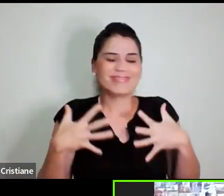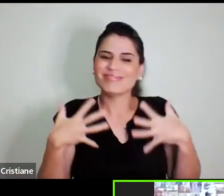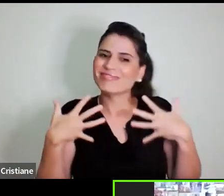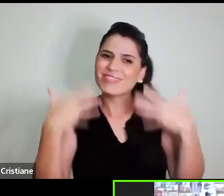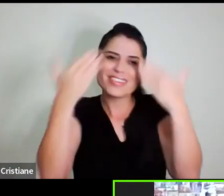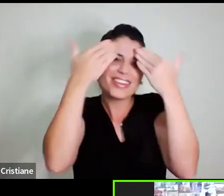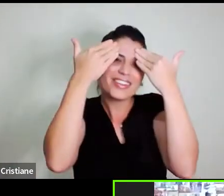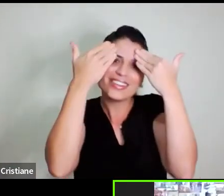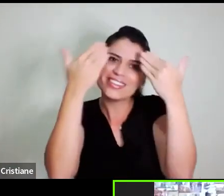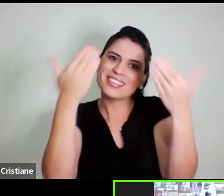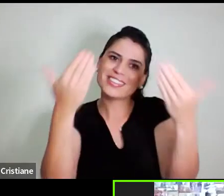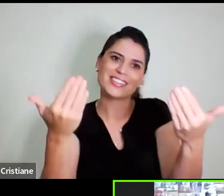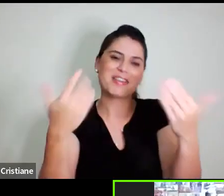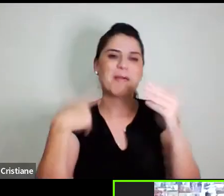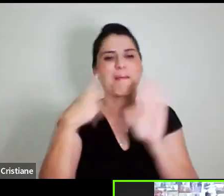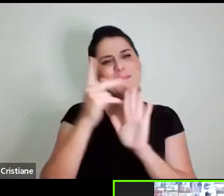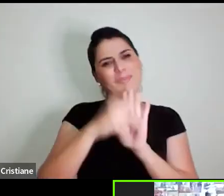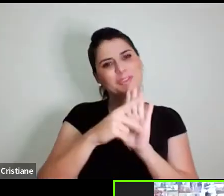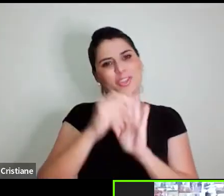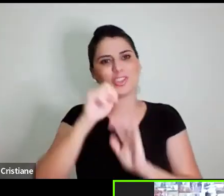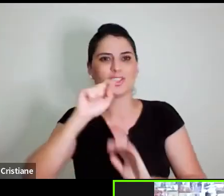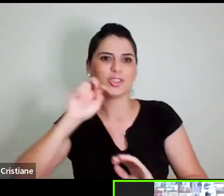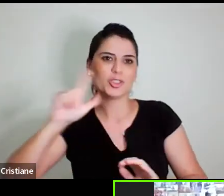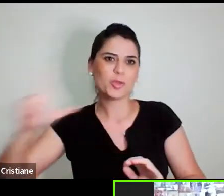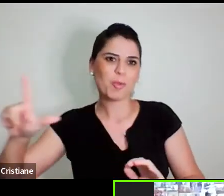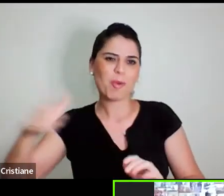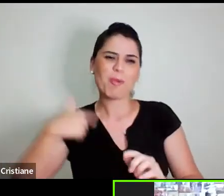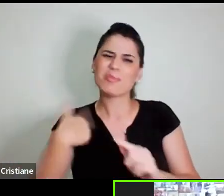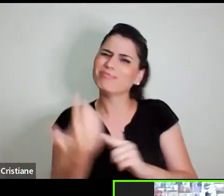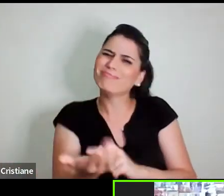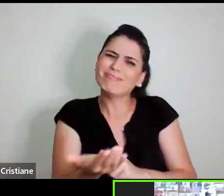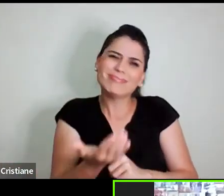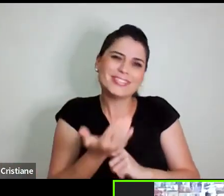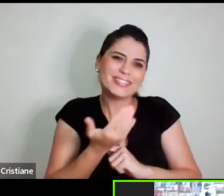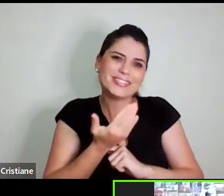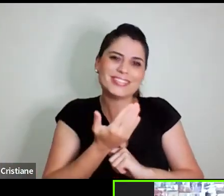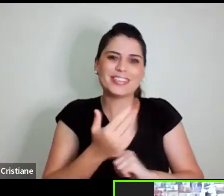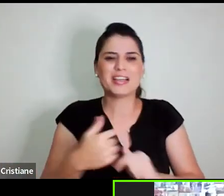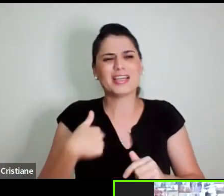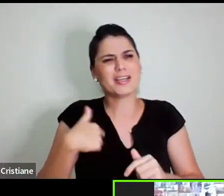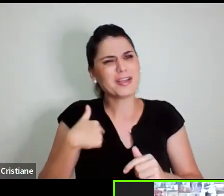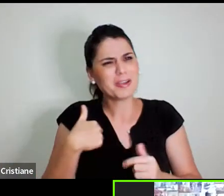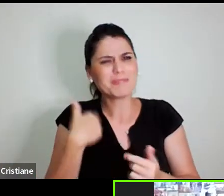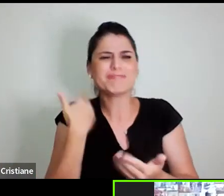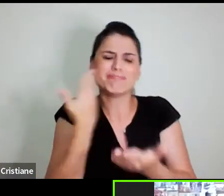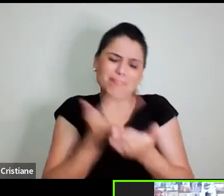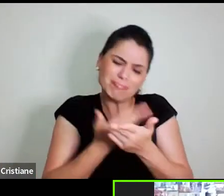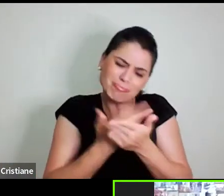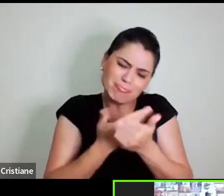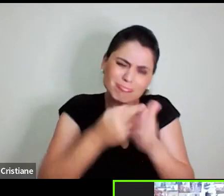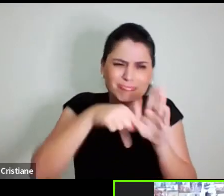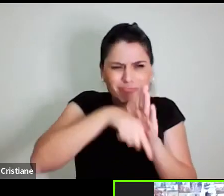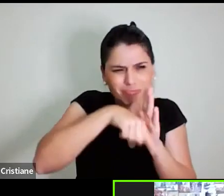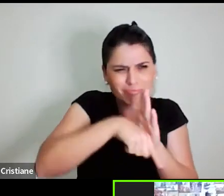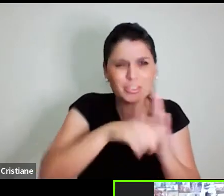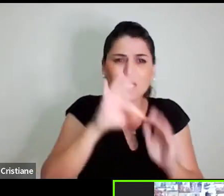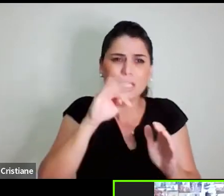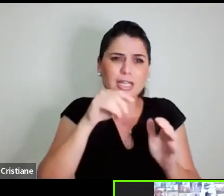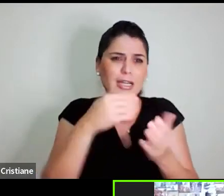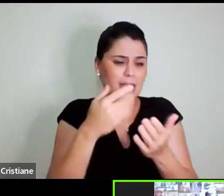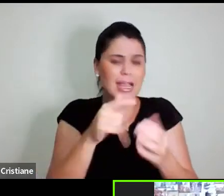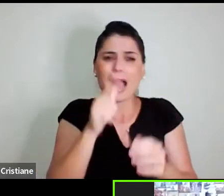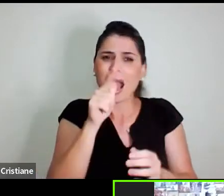Muito agradecida mesmo. Eu tenho procurado conhecer o máximo possível a Timol, porque ela tem feito pessoas